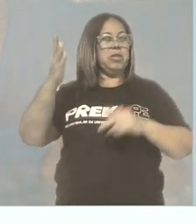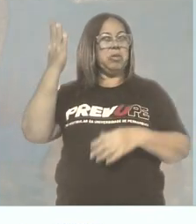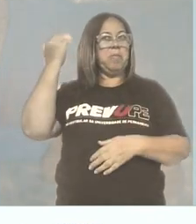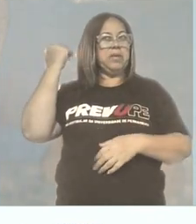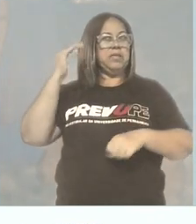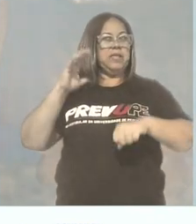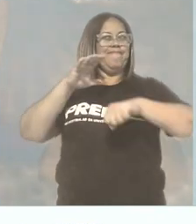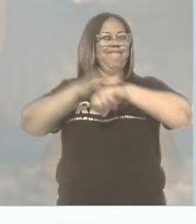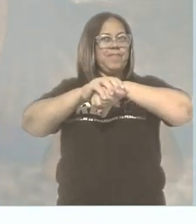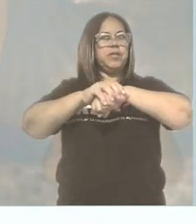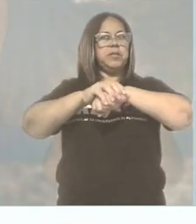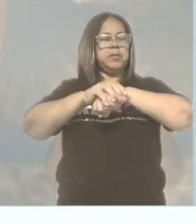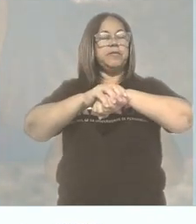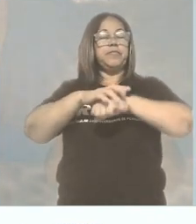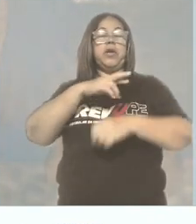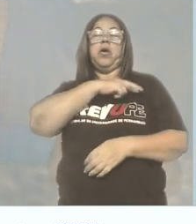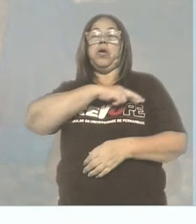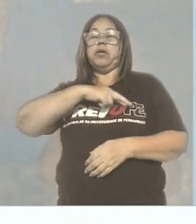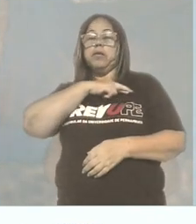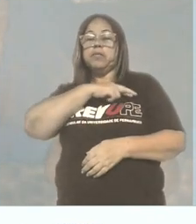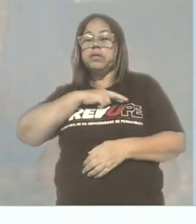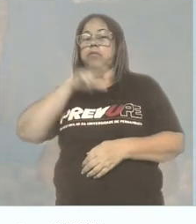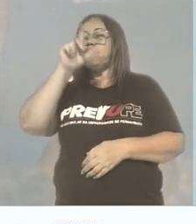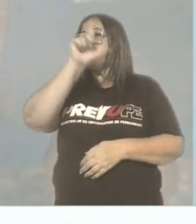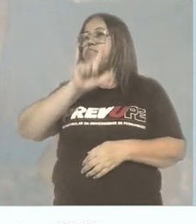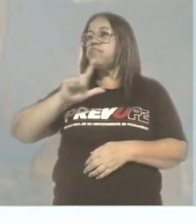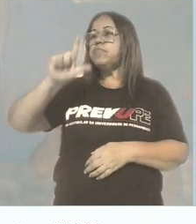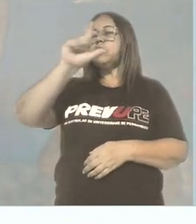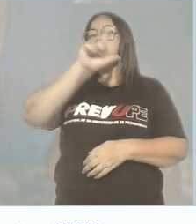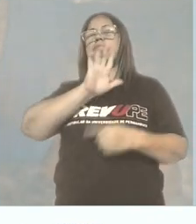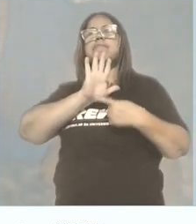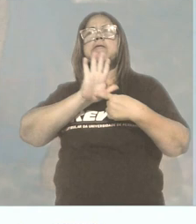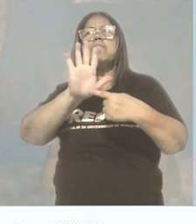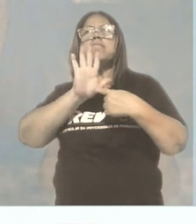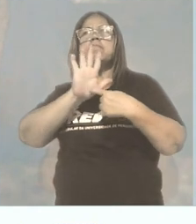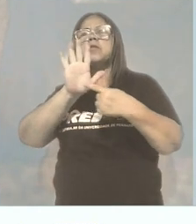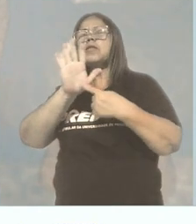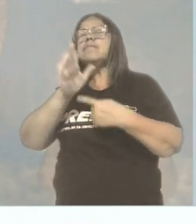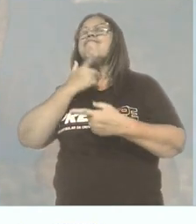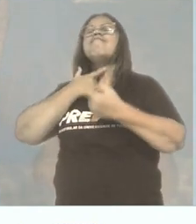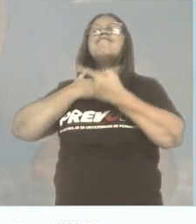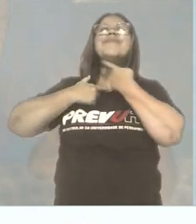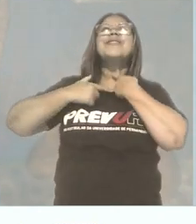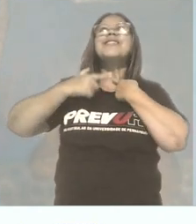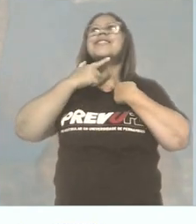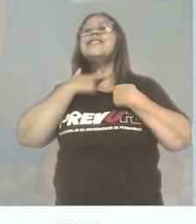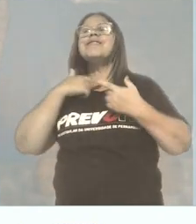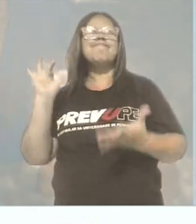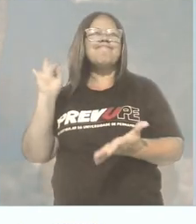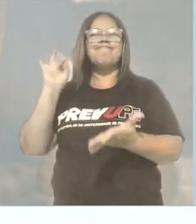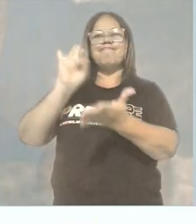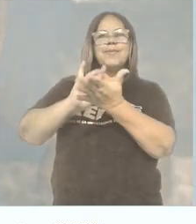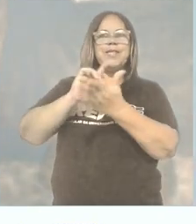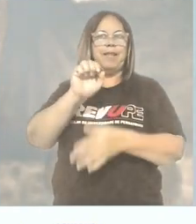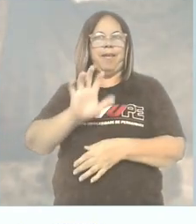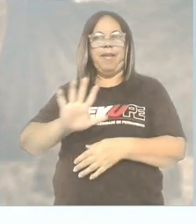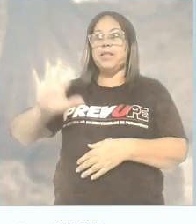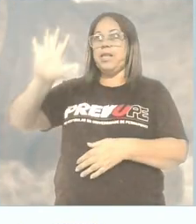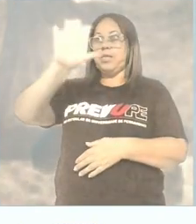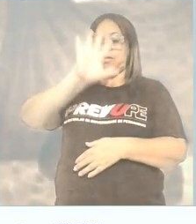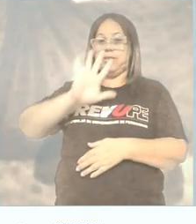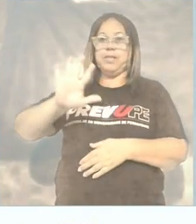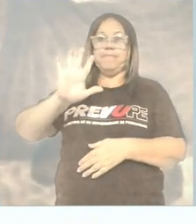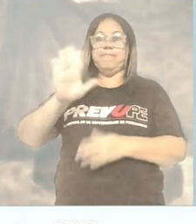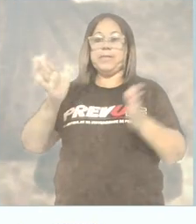romantismo literário se tornou uma ferramenta para expressar esse desejo de autenticidade Nacional nessa